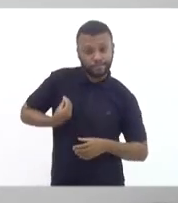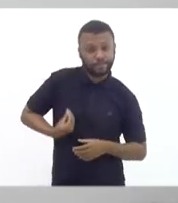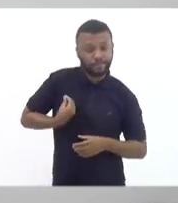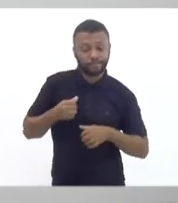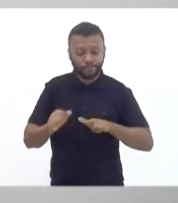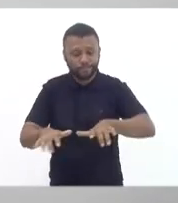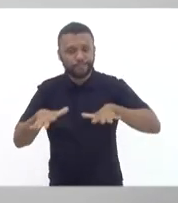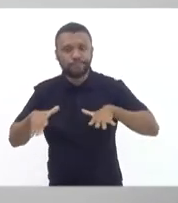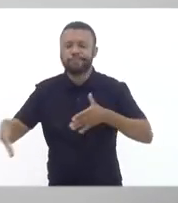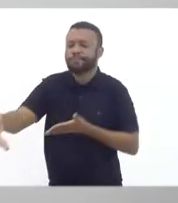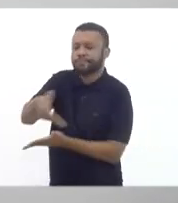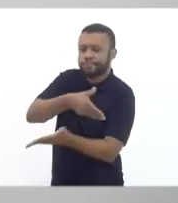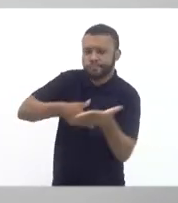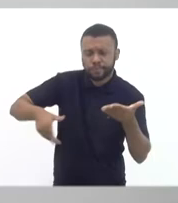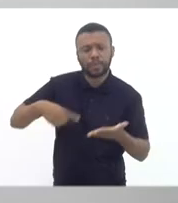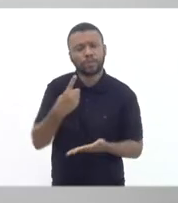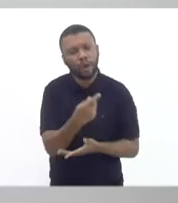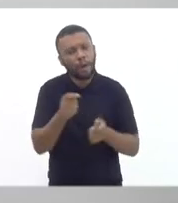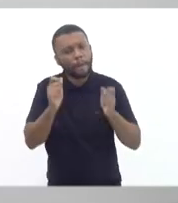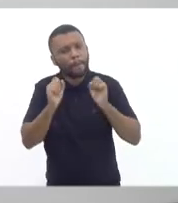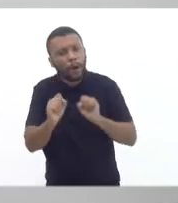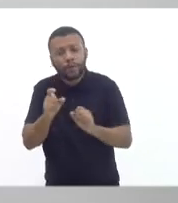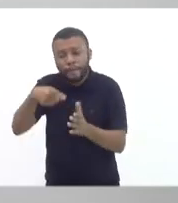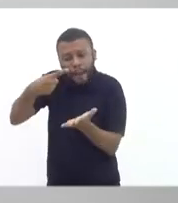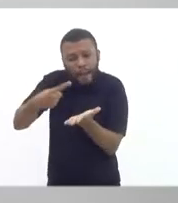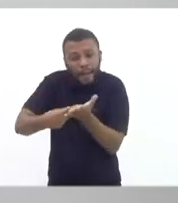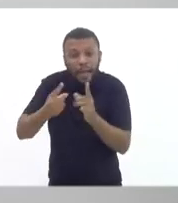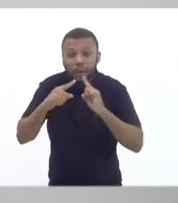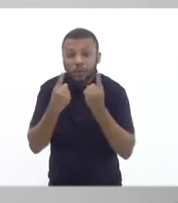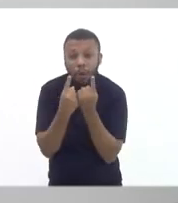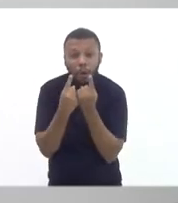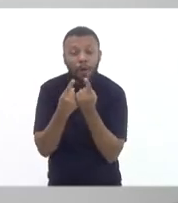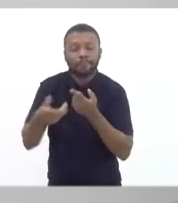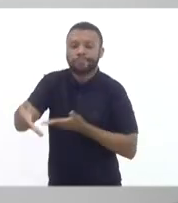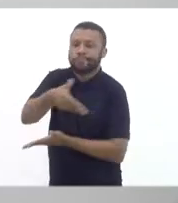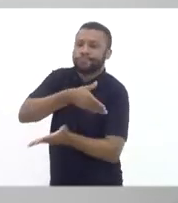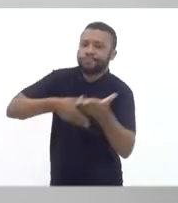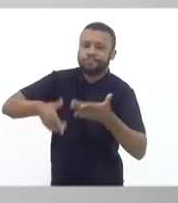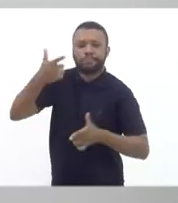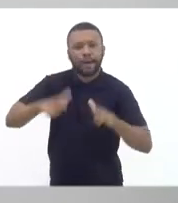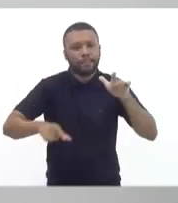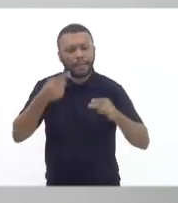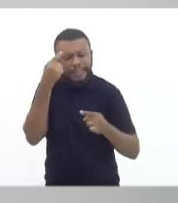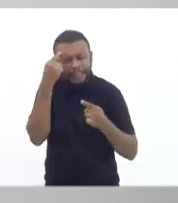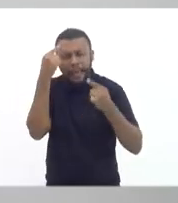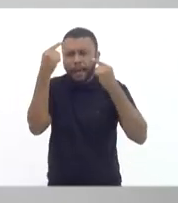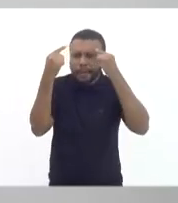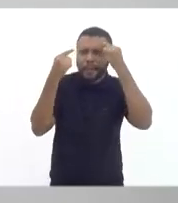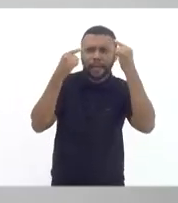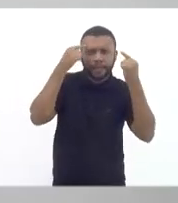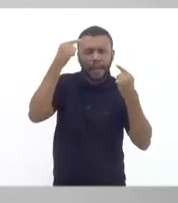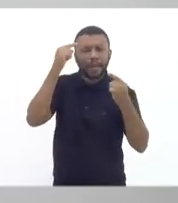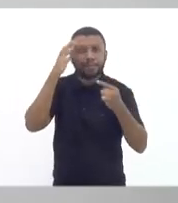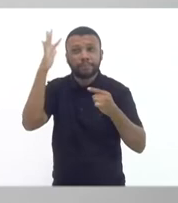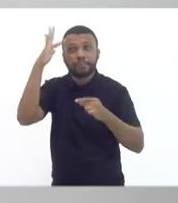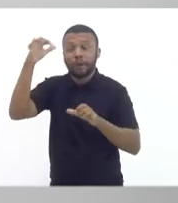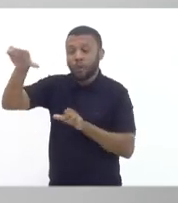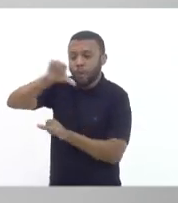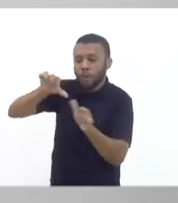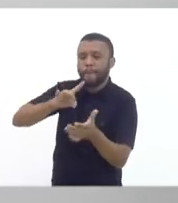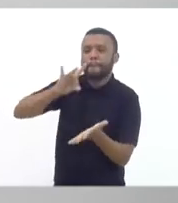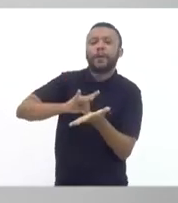possamos nos encontrar mais vezes com mais ideias e que as ideias saiam do papel e venham para a